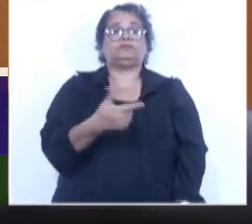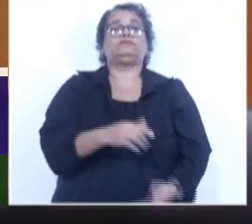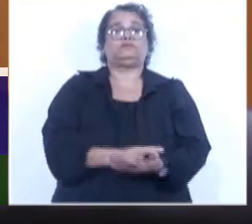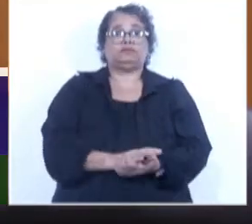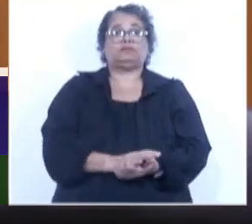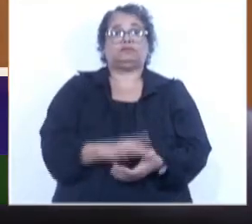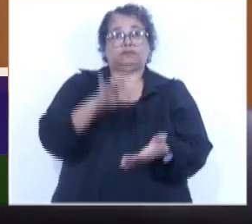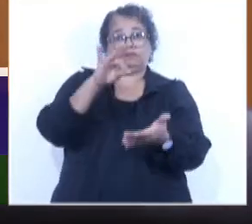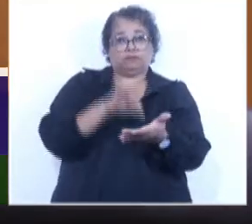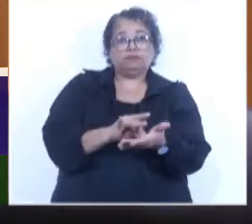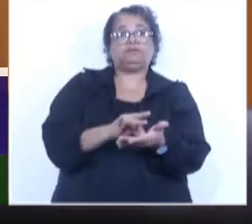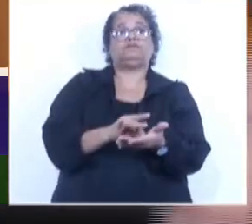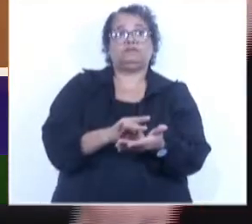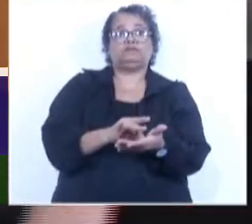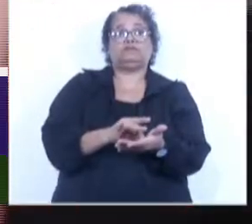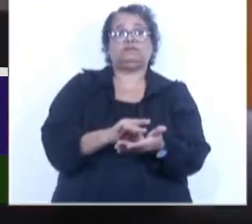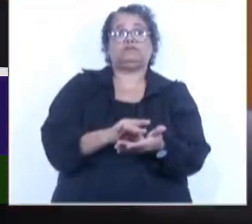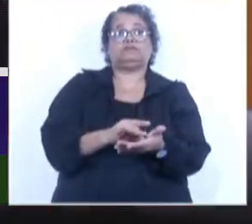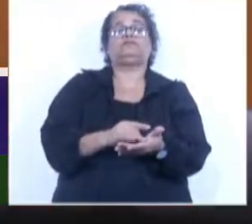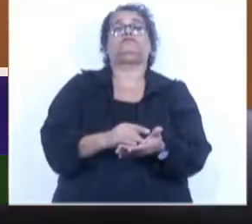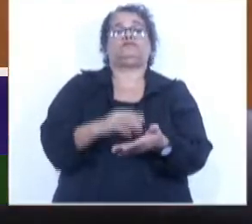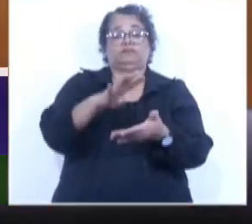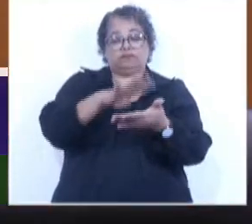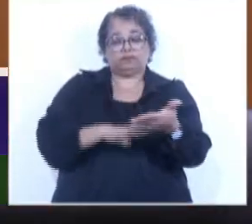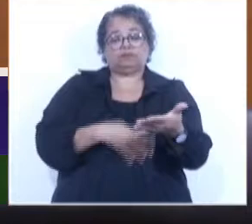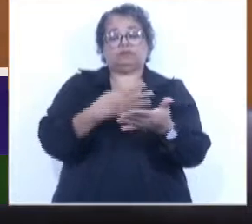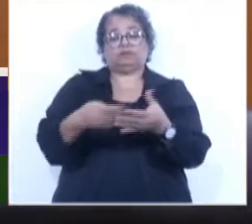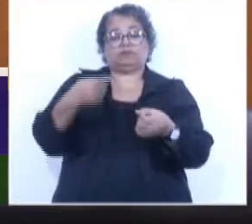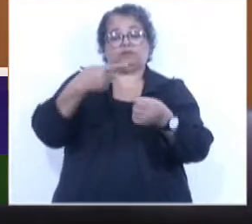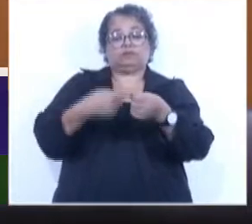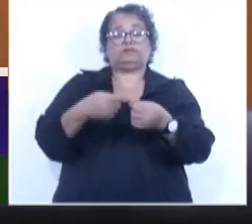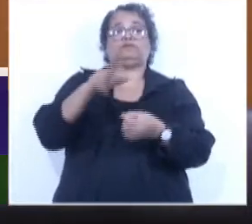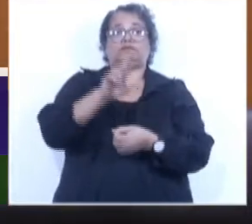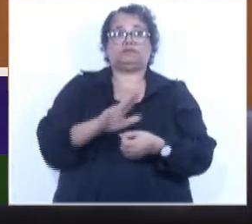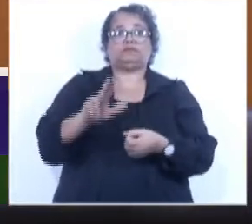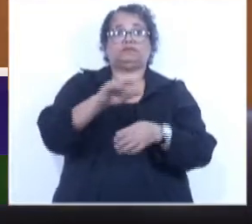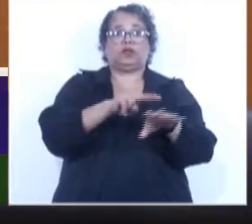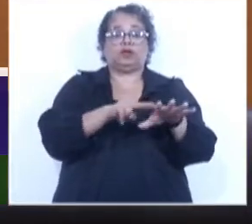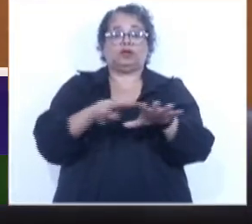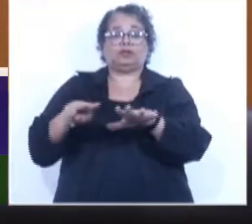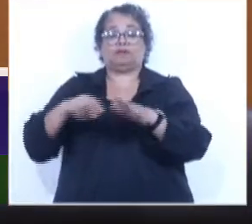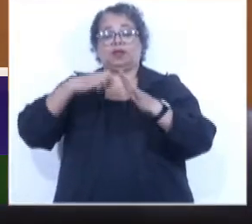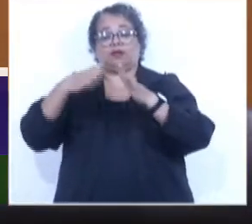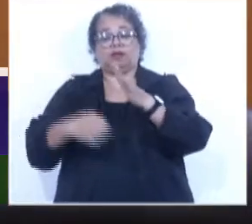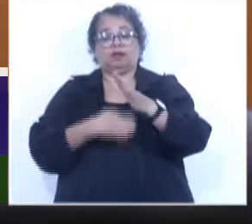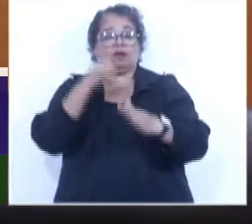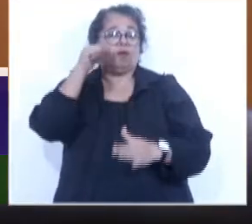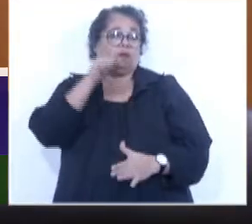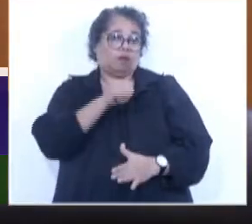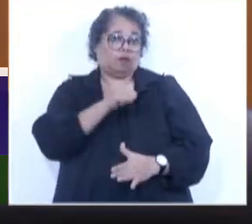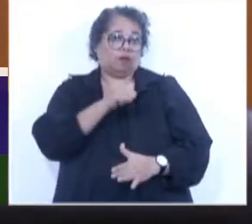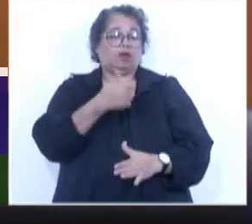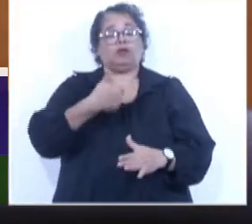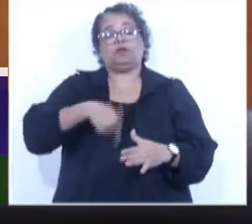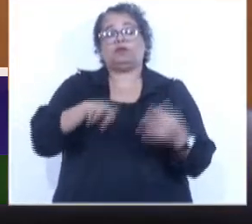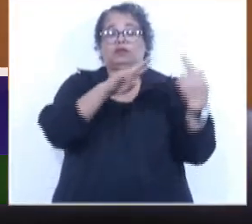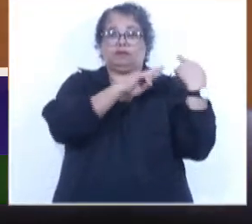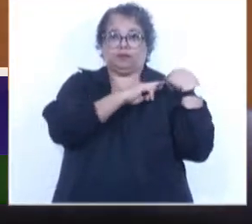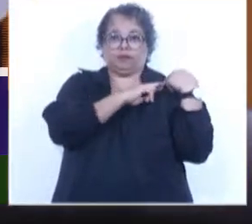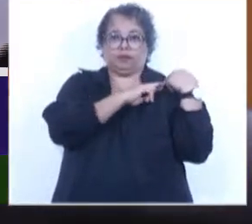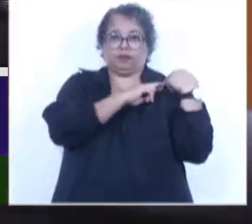Instituto inferno calendário Oficial do Município de Uberlândia a semana do empreendedorismo feminino e da outros prudência